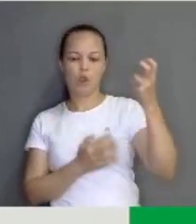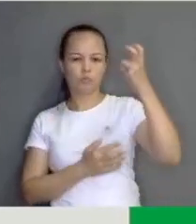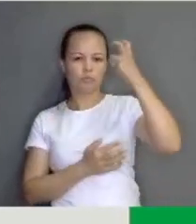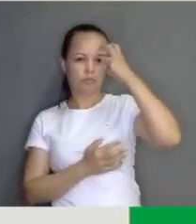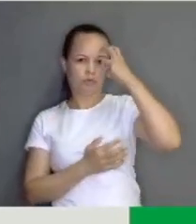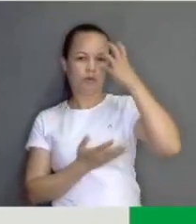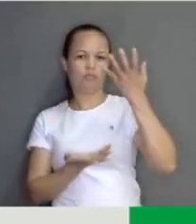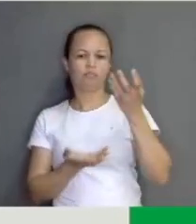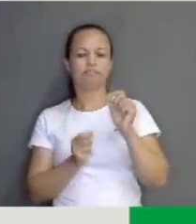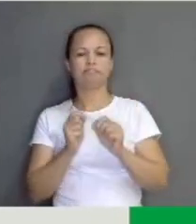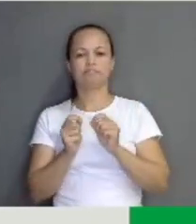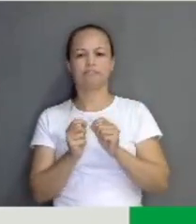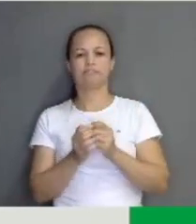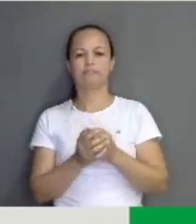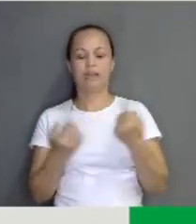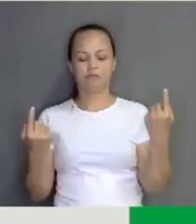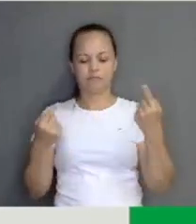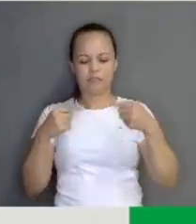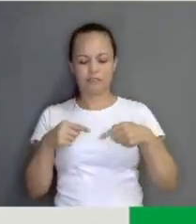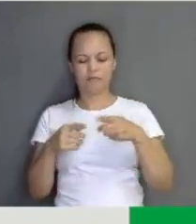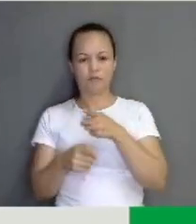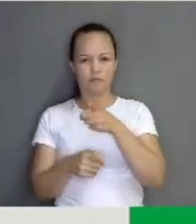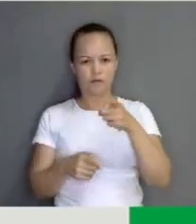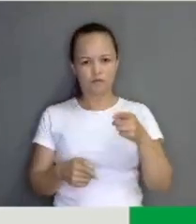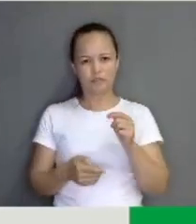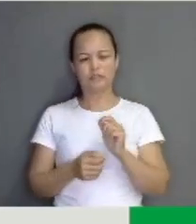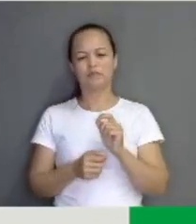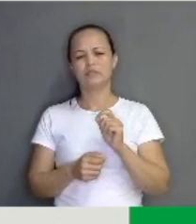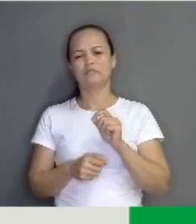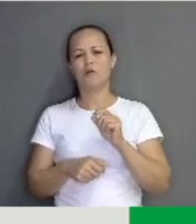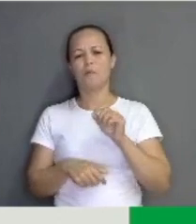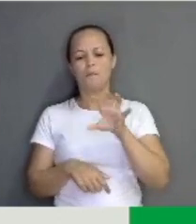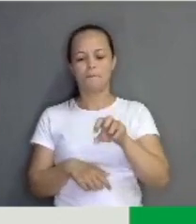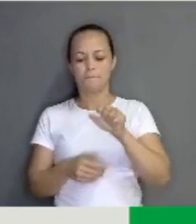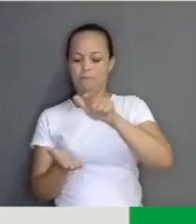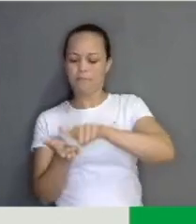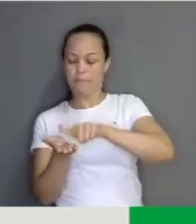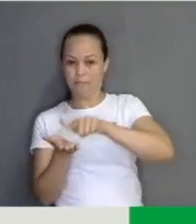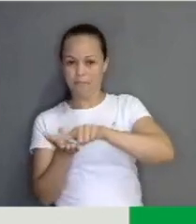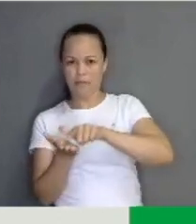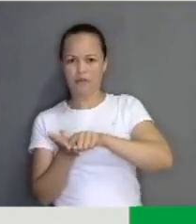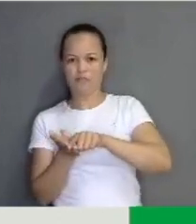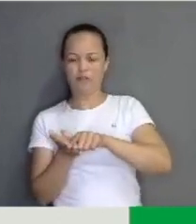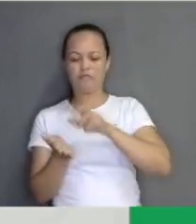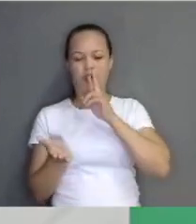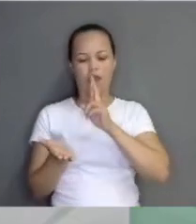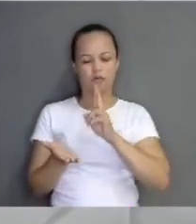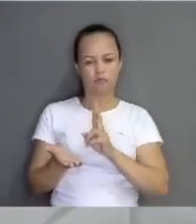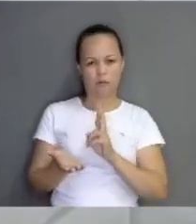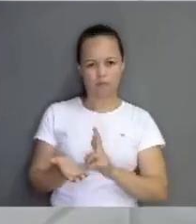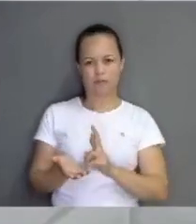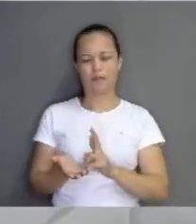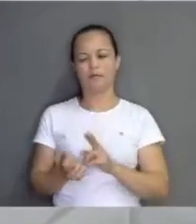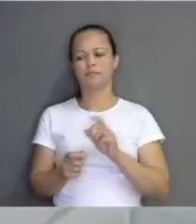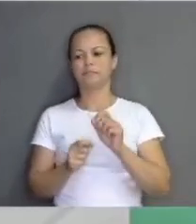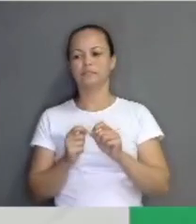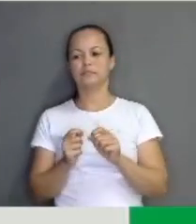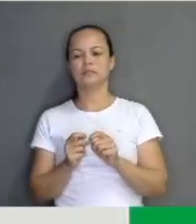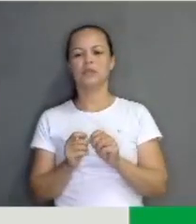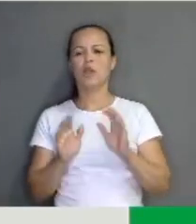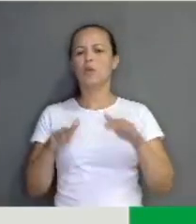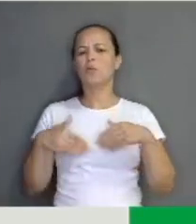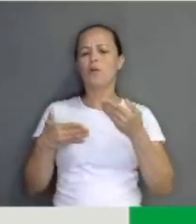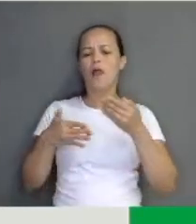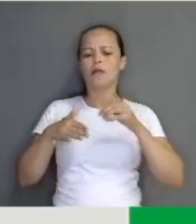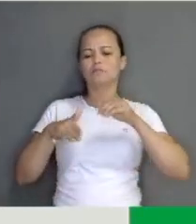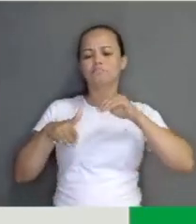tá certo? Você vai pegar uma folhinha de papel aí do seu caderno e vai responder essa questão. Quais hábitos